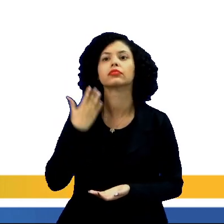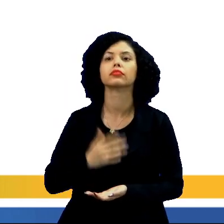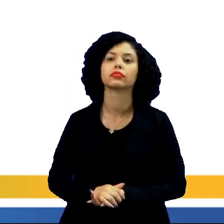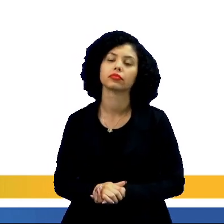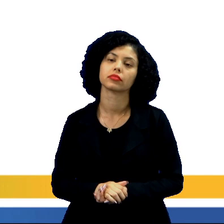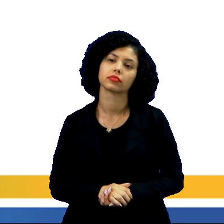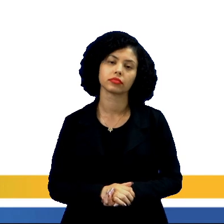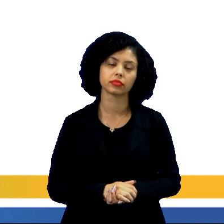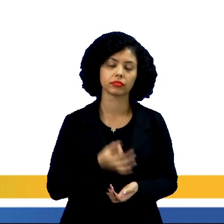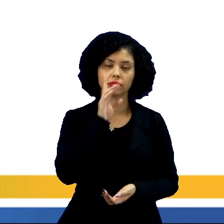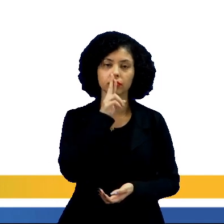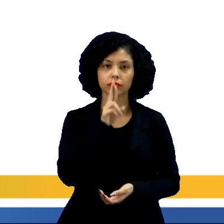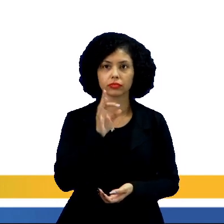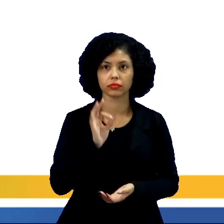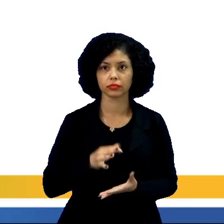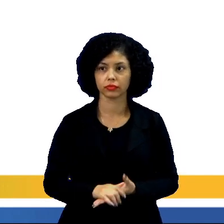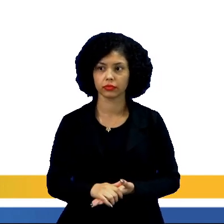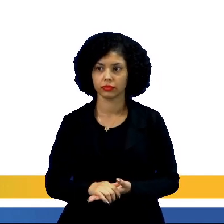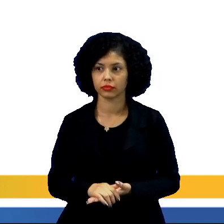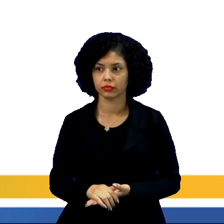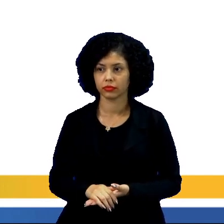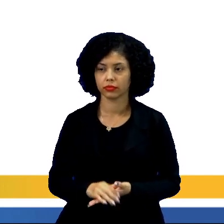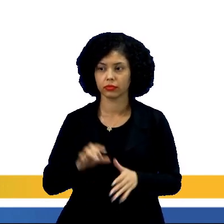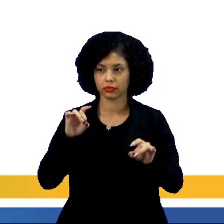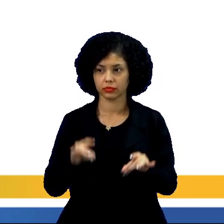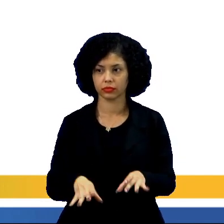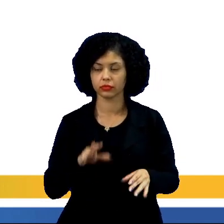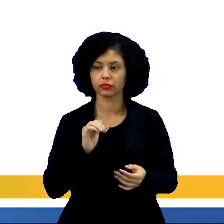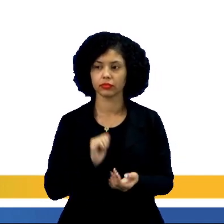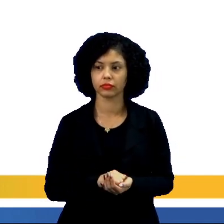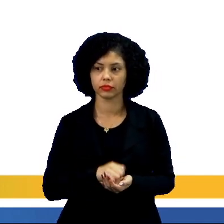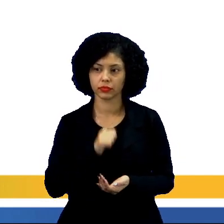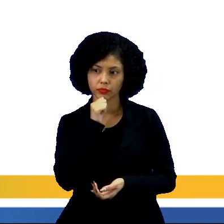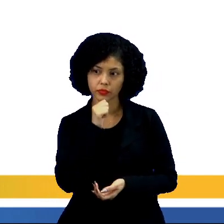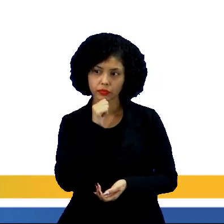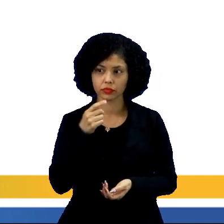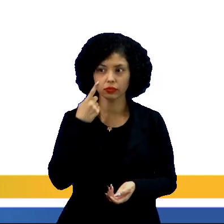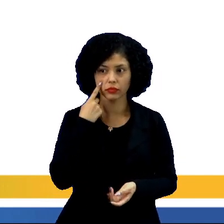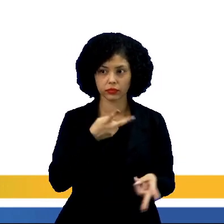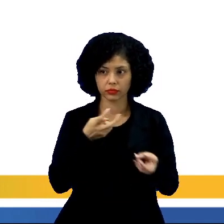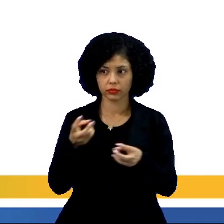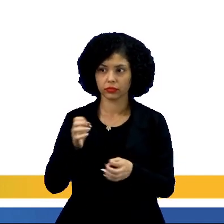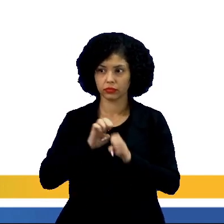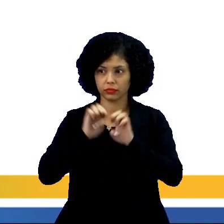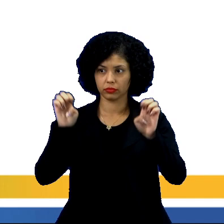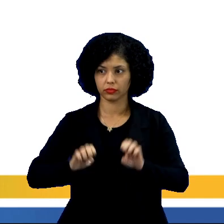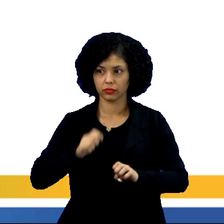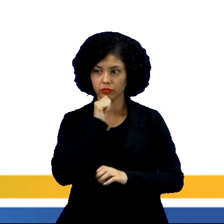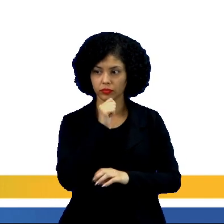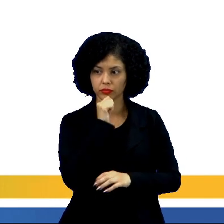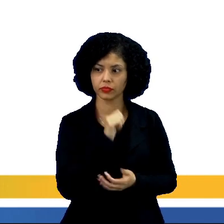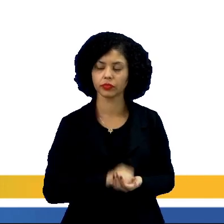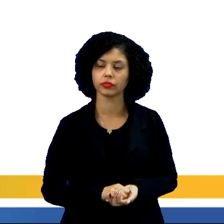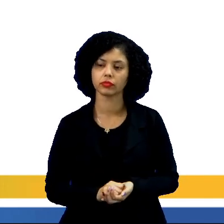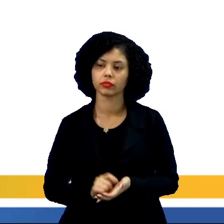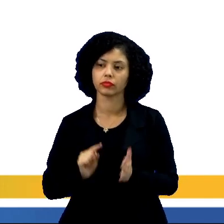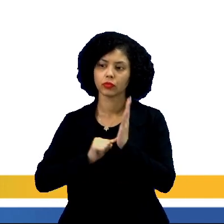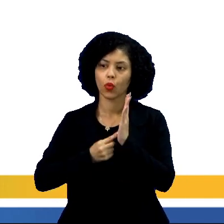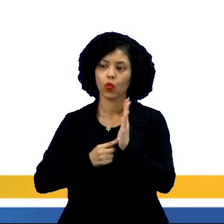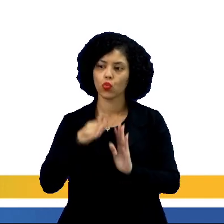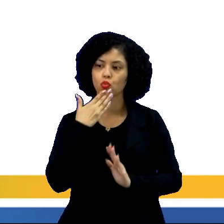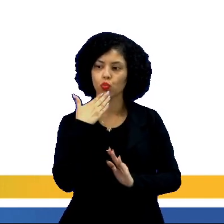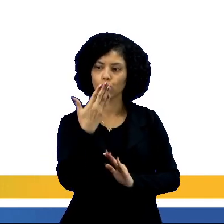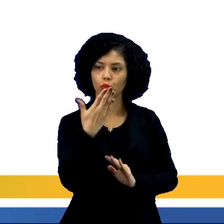evapotranspiração, era a resposta correta. A nossa última questão, tá? Observe o esquema do ciclo da água e indique o